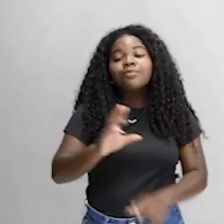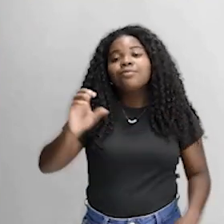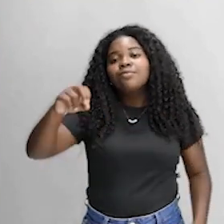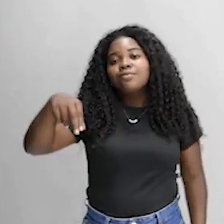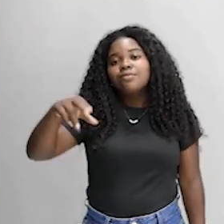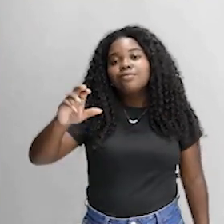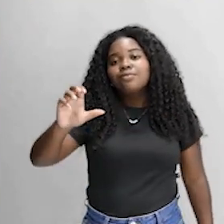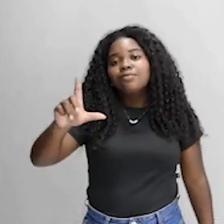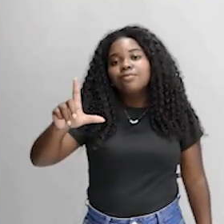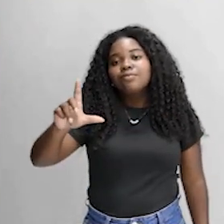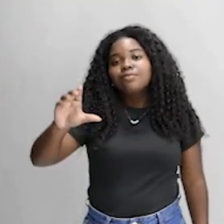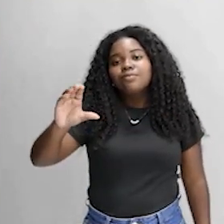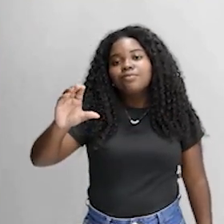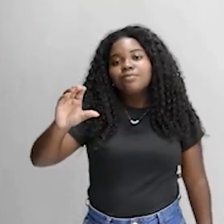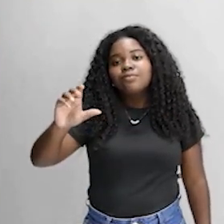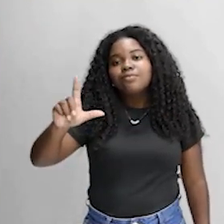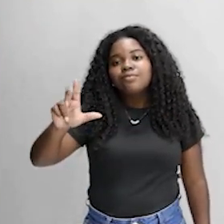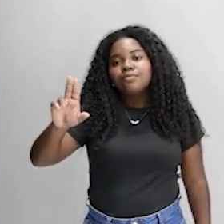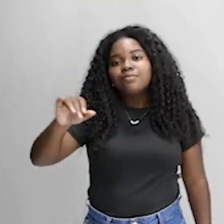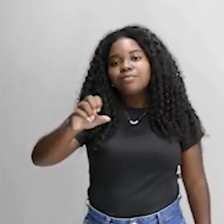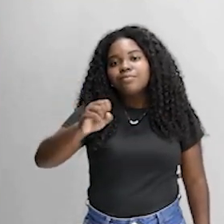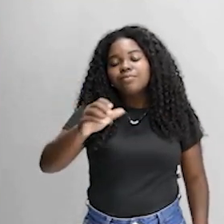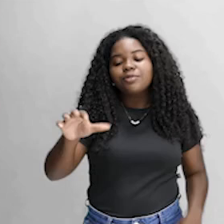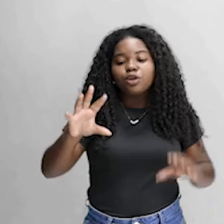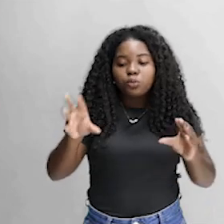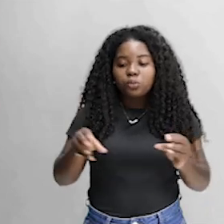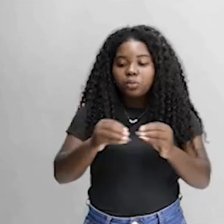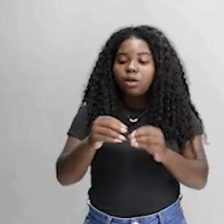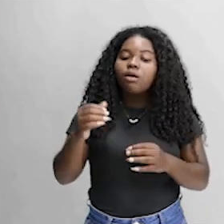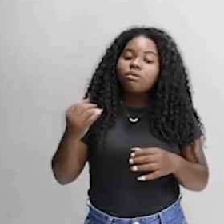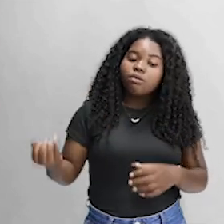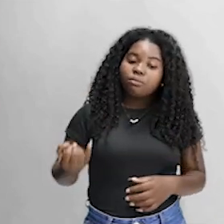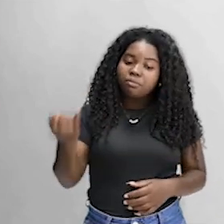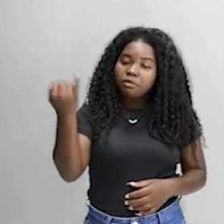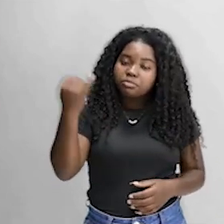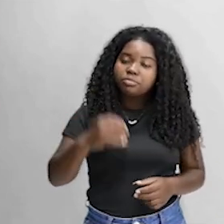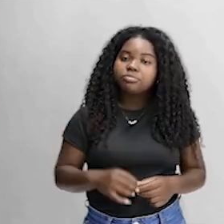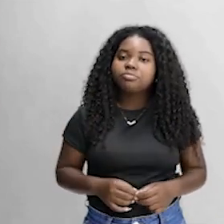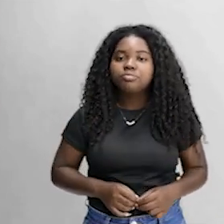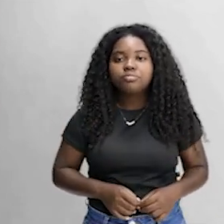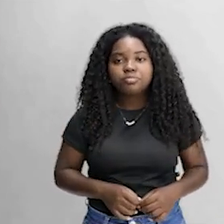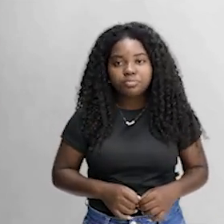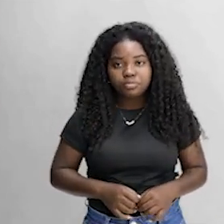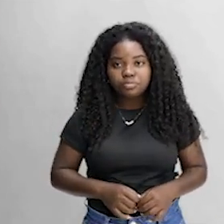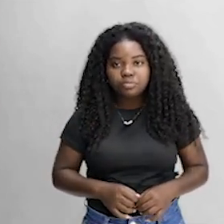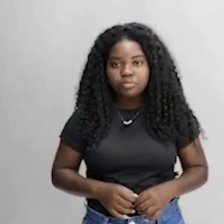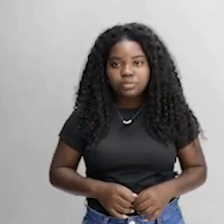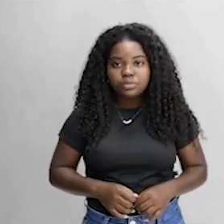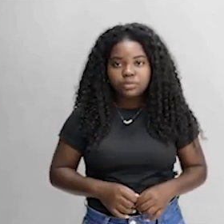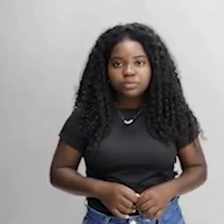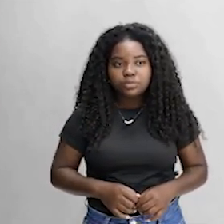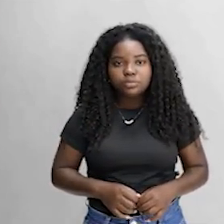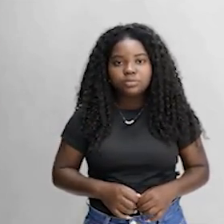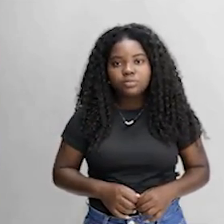regra. Ela é importante. Que você não bule jamais.